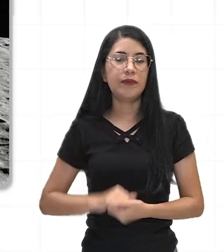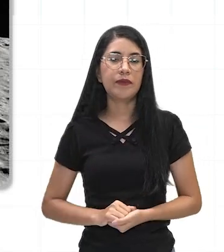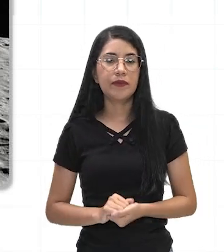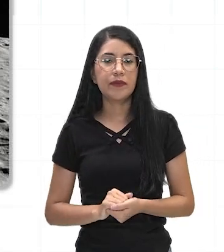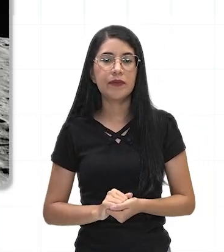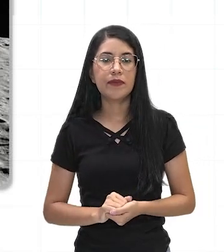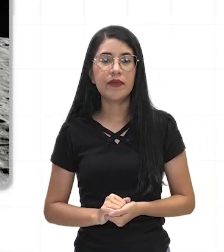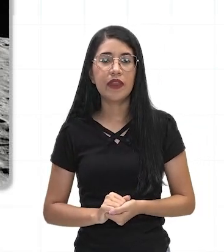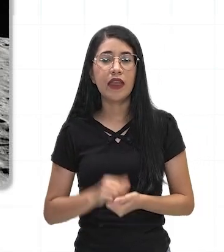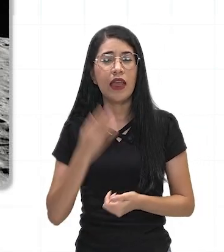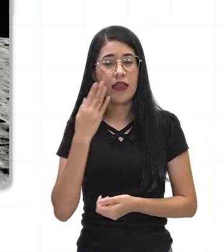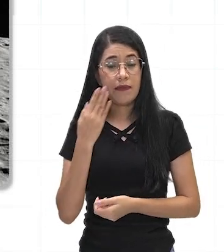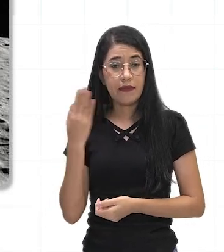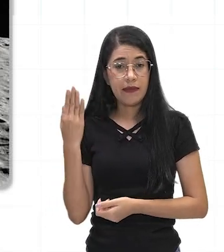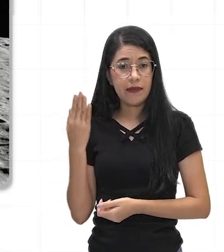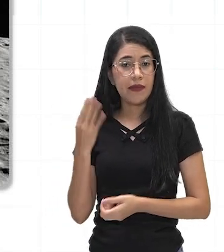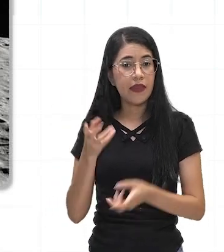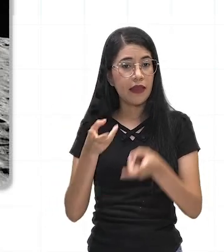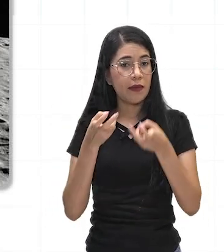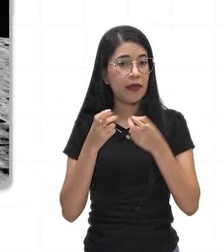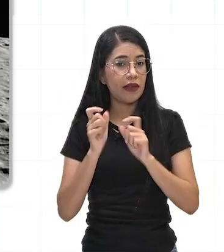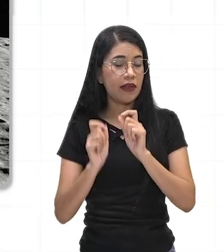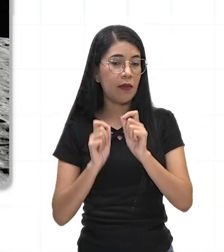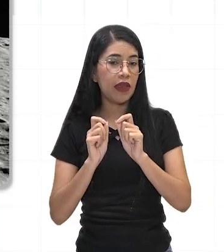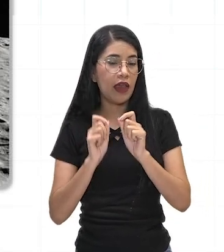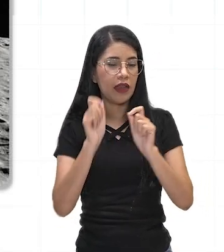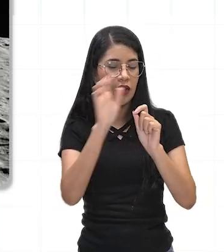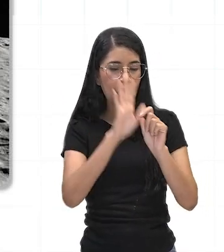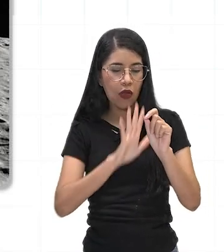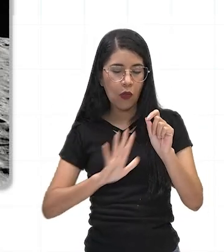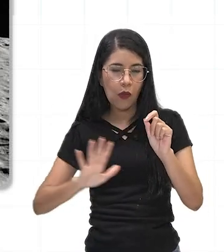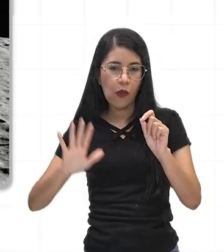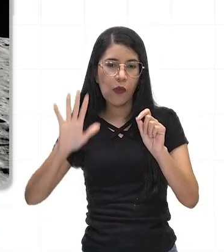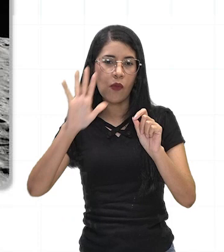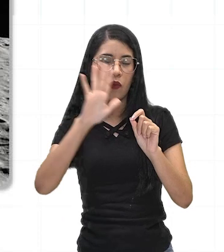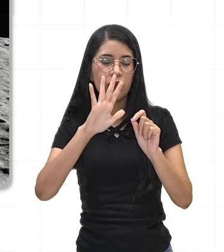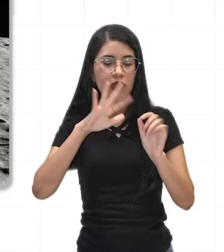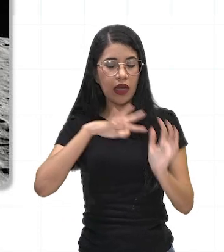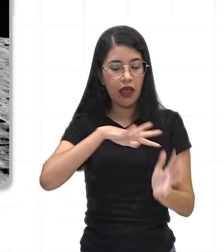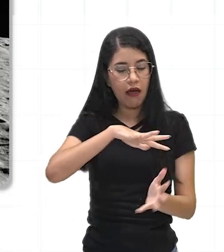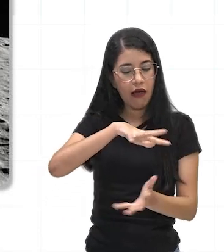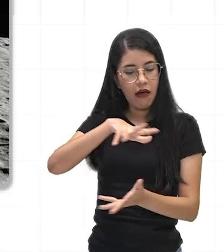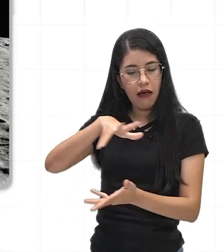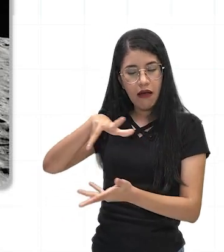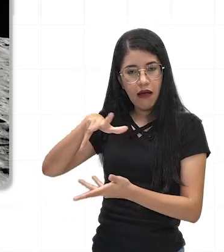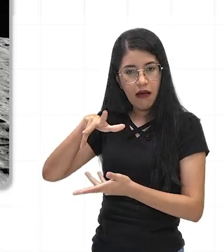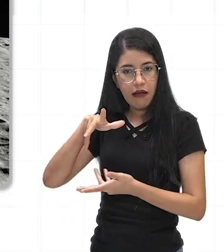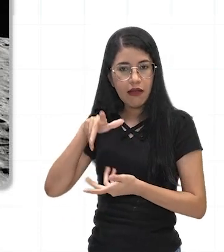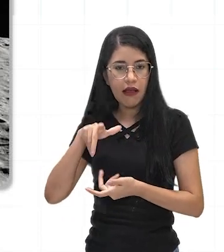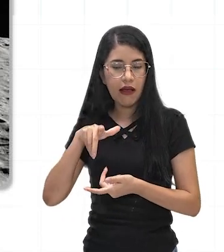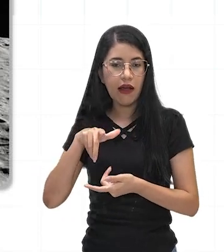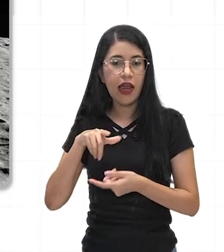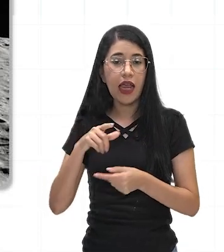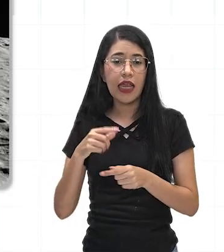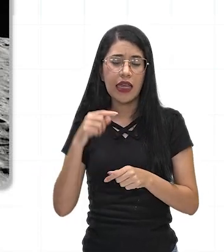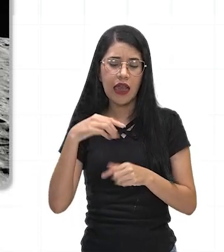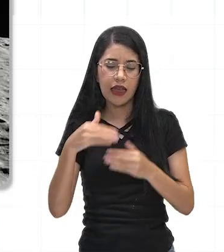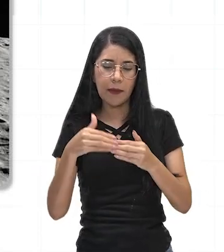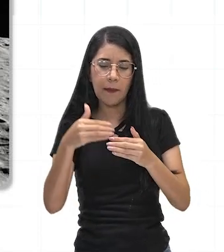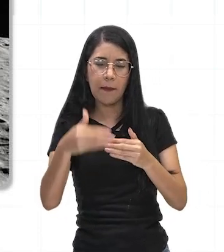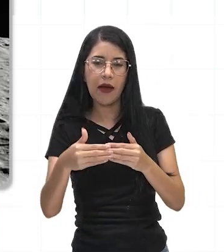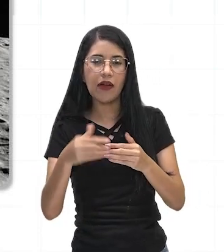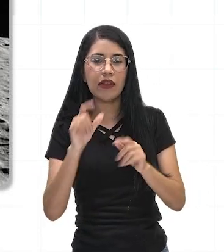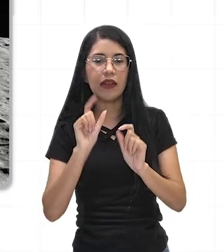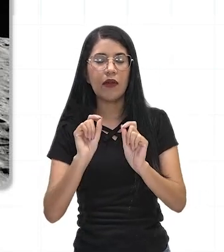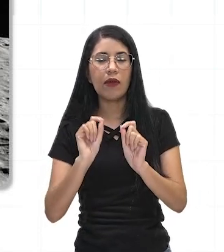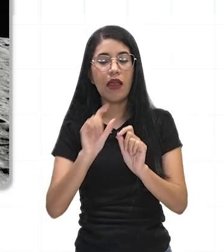imagem, você consegue observar aí para a gente, lá no fundo da imagem a gente observa o nosso planeta Terra, Aqui mais próximo a gente tem a